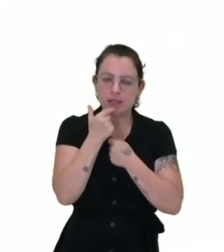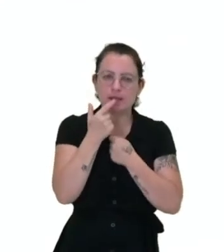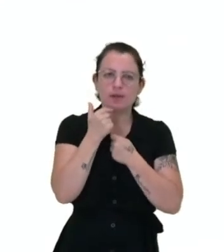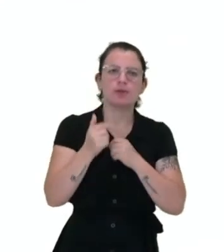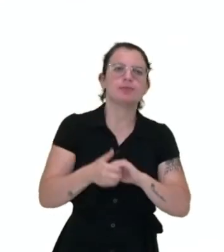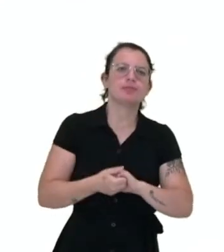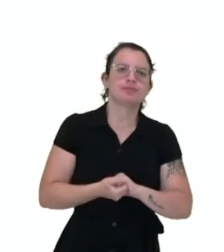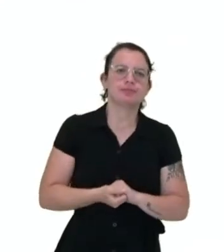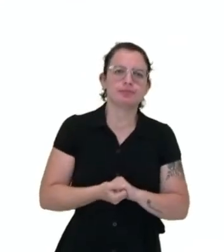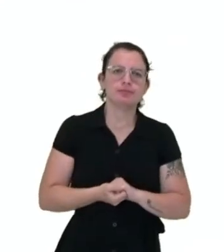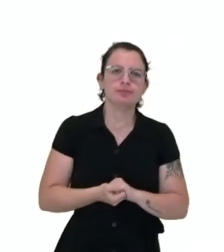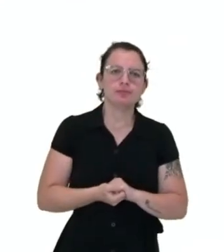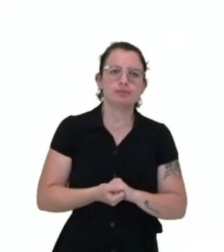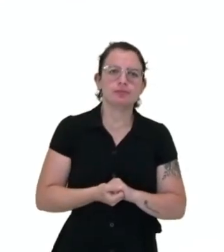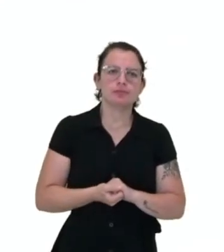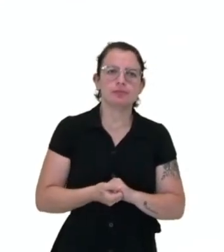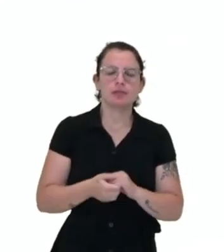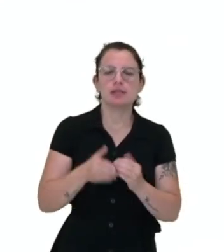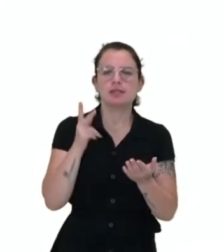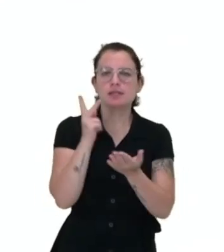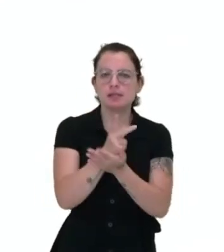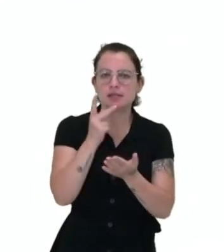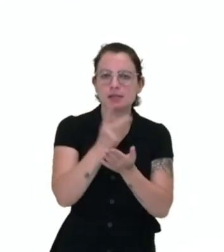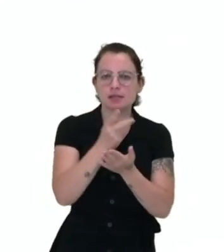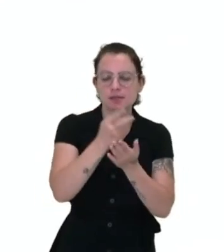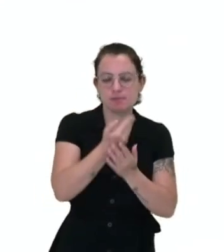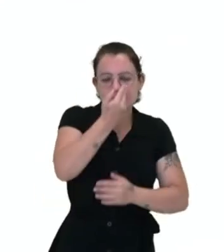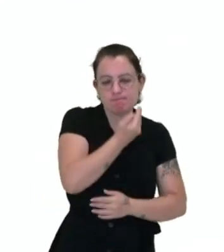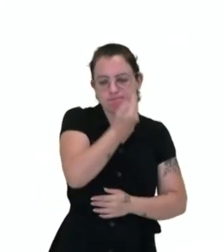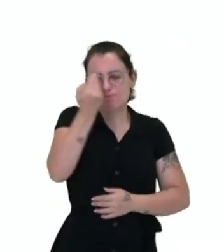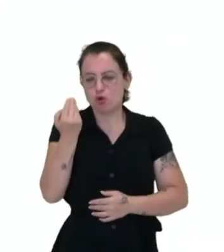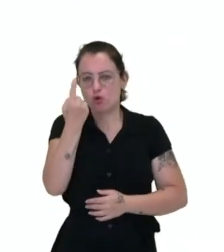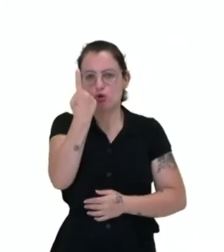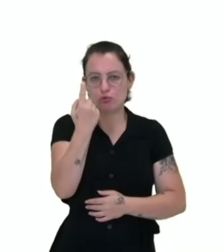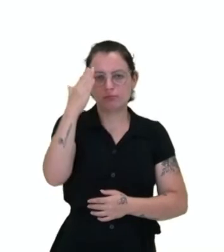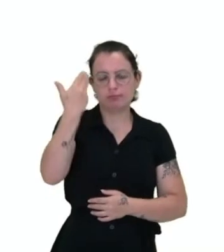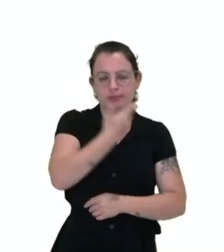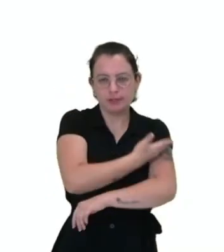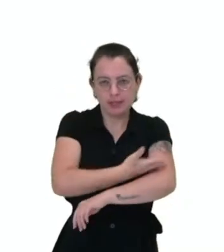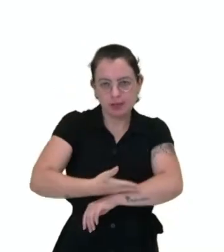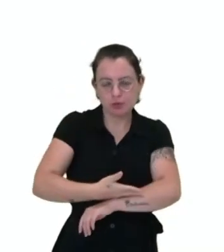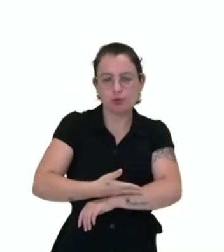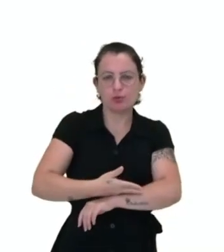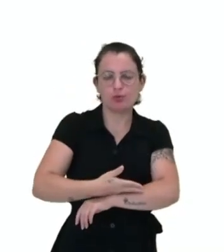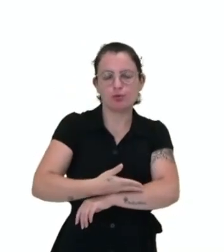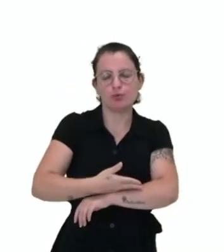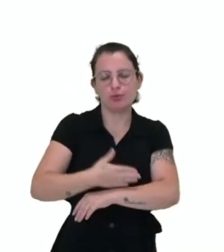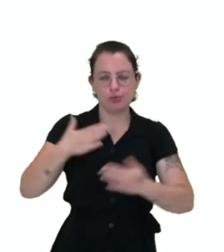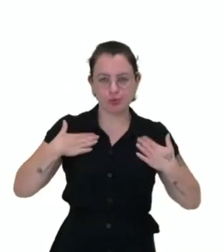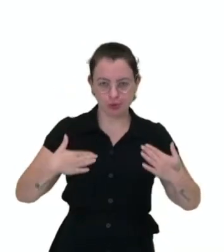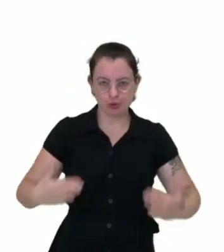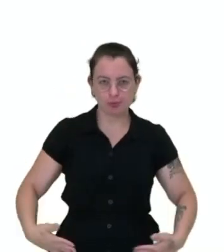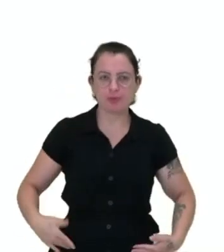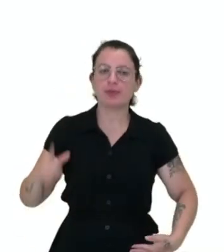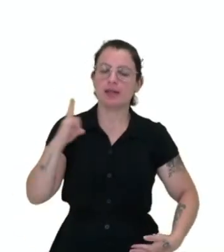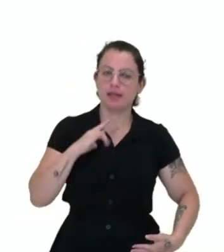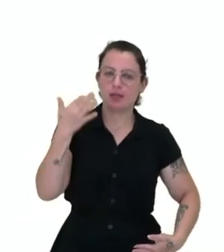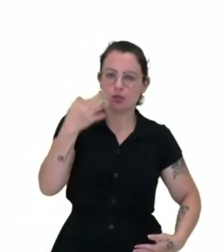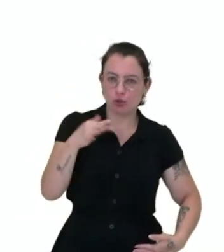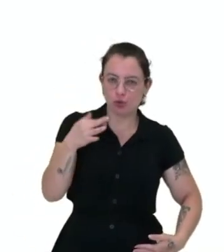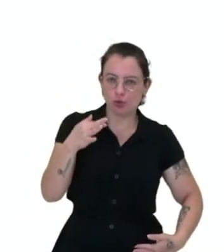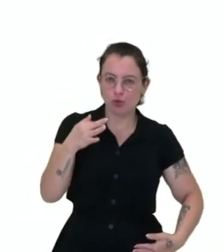a localização de algum nervo no corpo, dor, formigamento